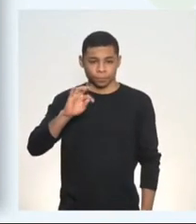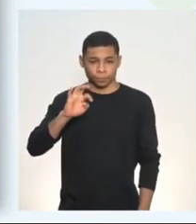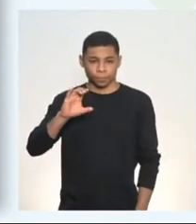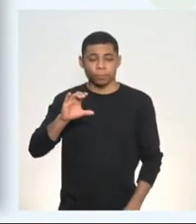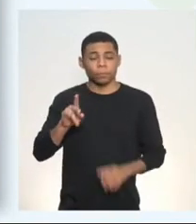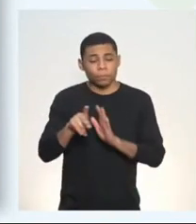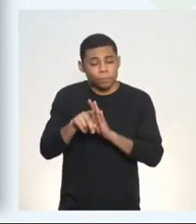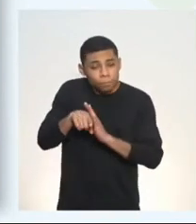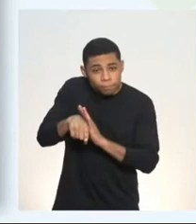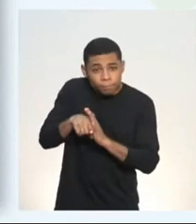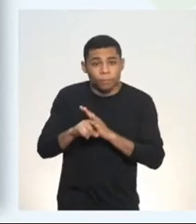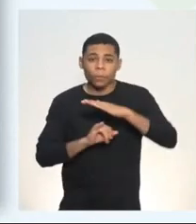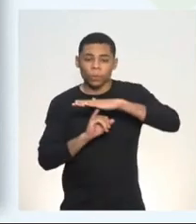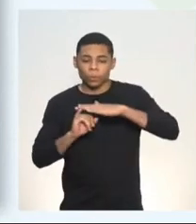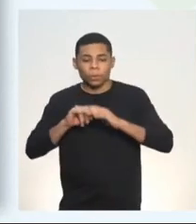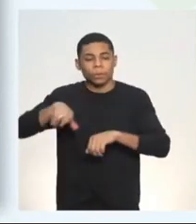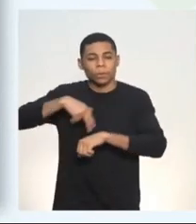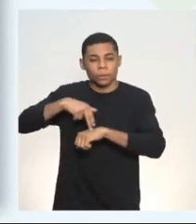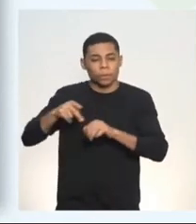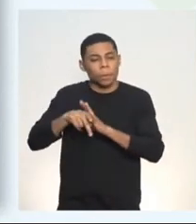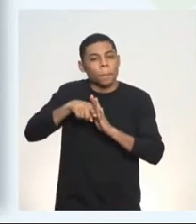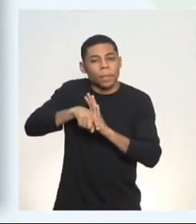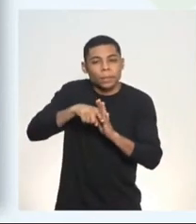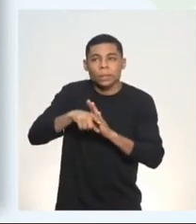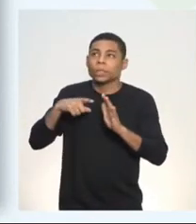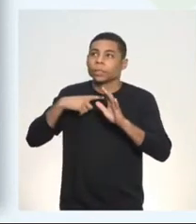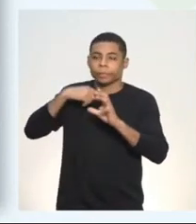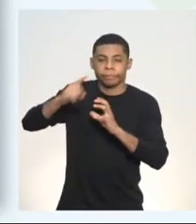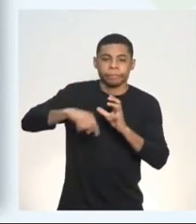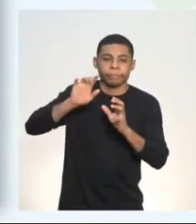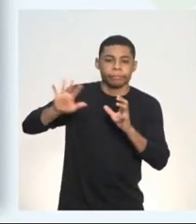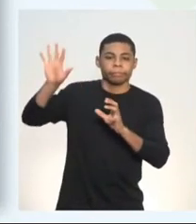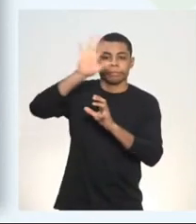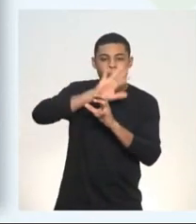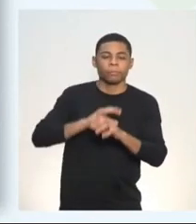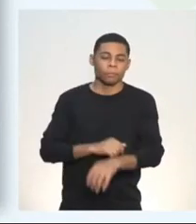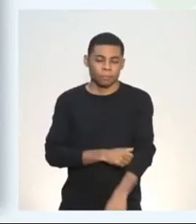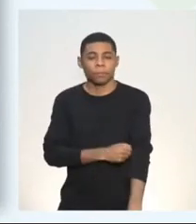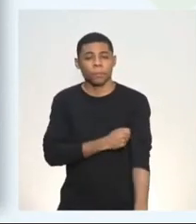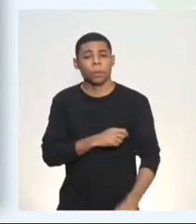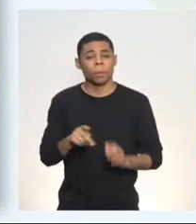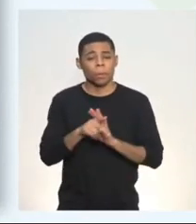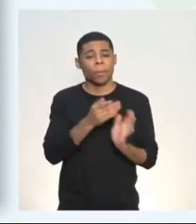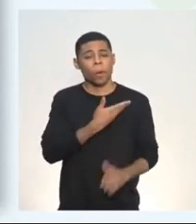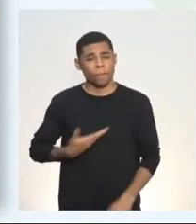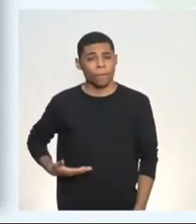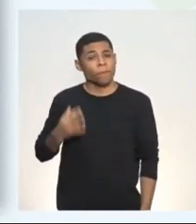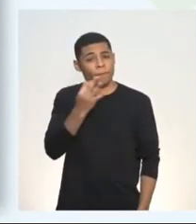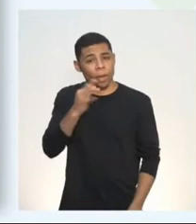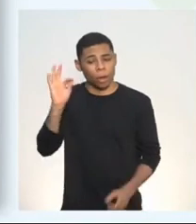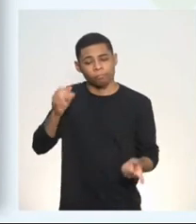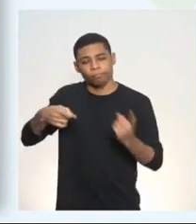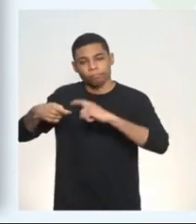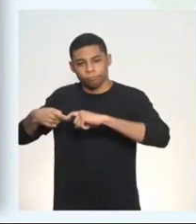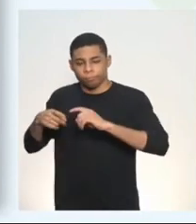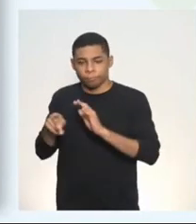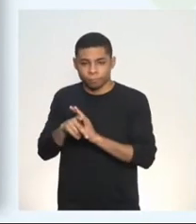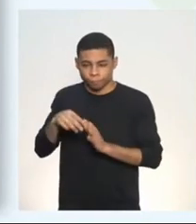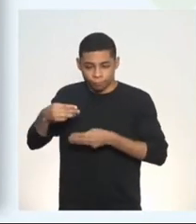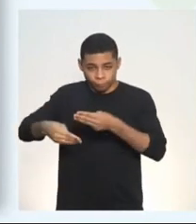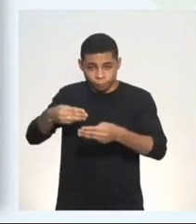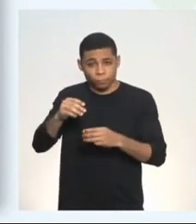do Instituto Nacional de Pesquisas Espaciais, o INPE, órgão do governo federal vinculado ao Ministério da